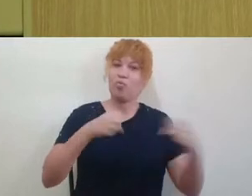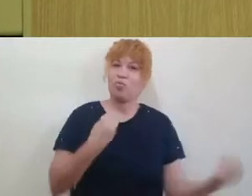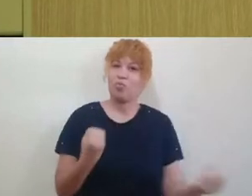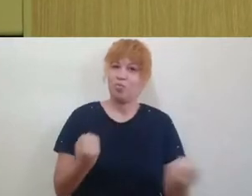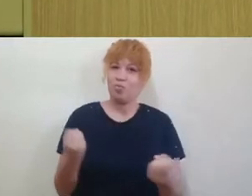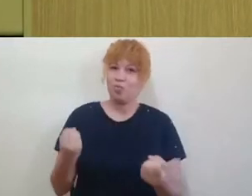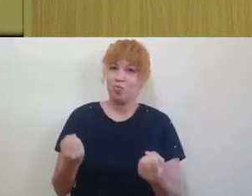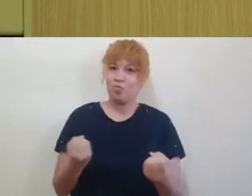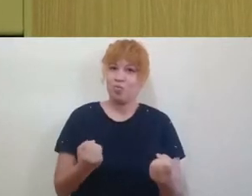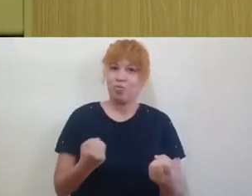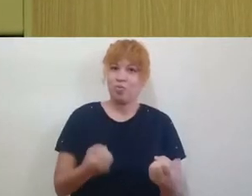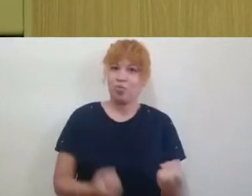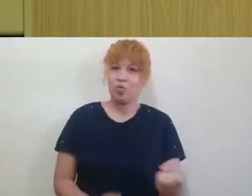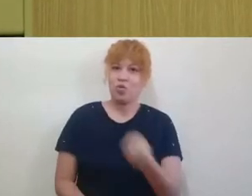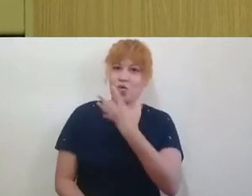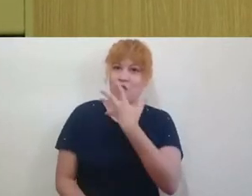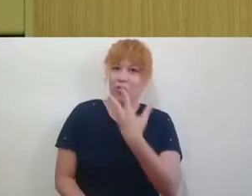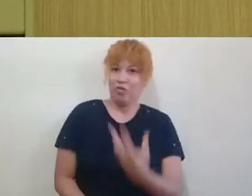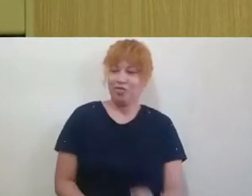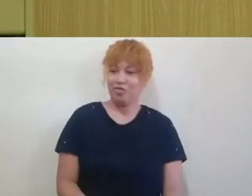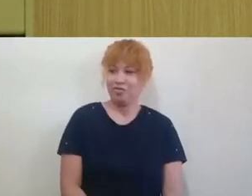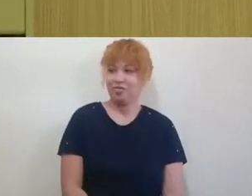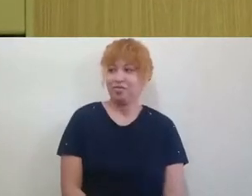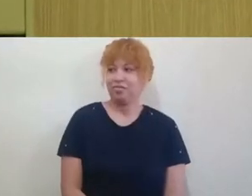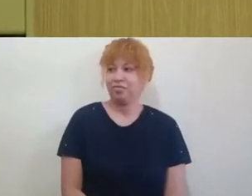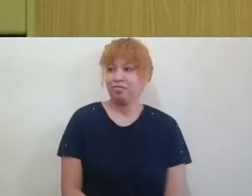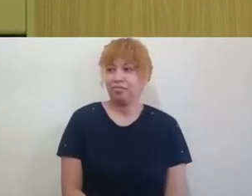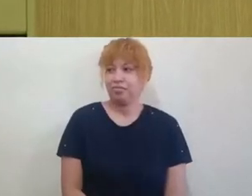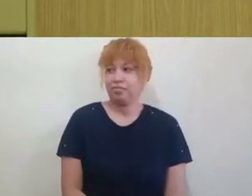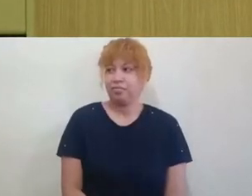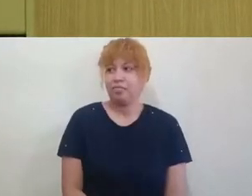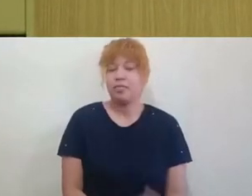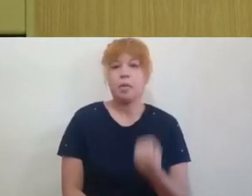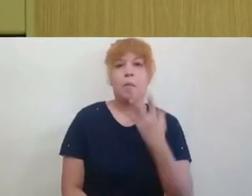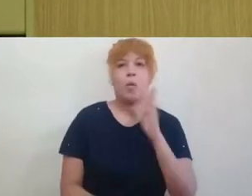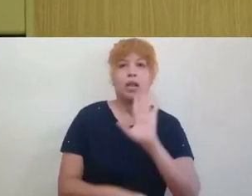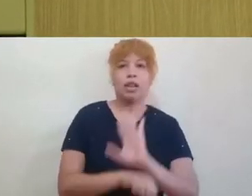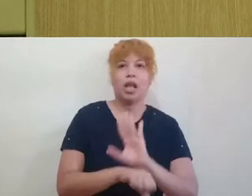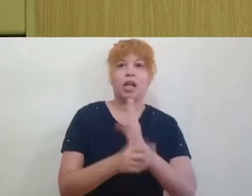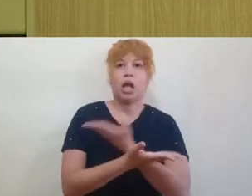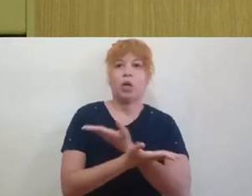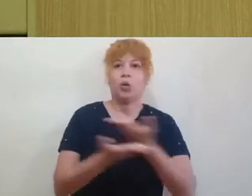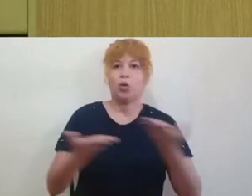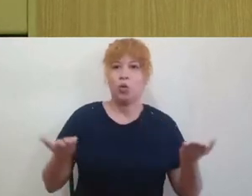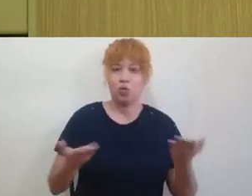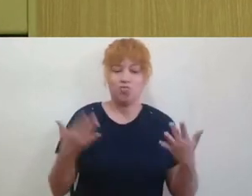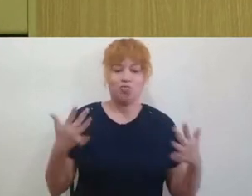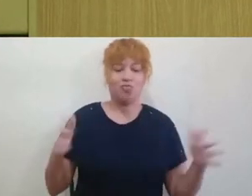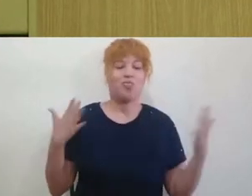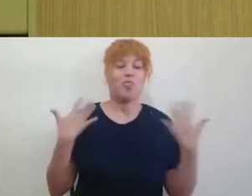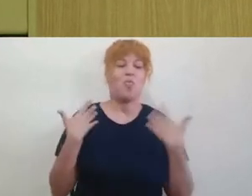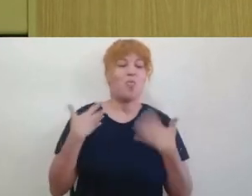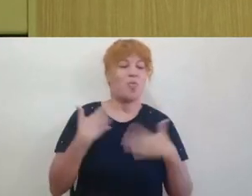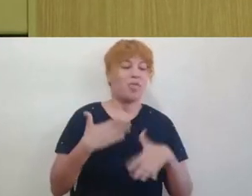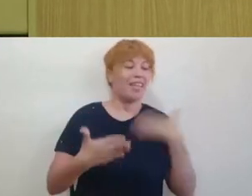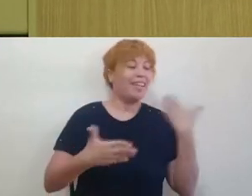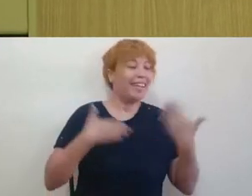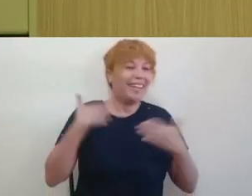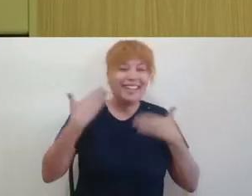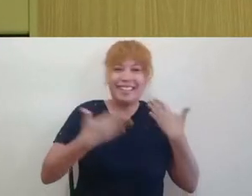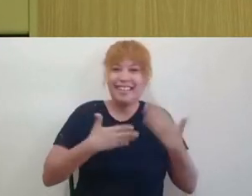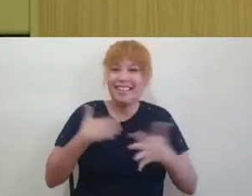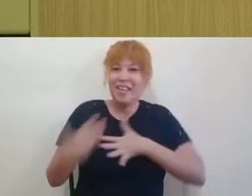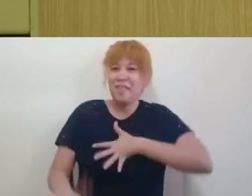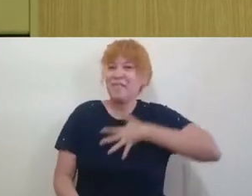porque sem vocês essa casa não tem sentido algum. Vocês todos são vitoriosos por diversos